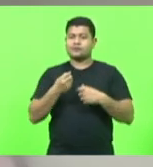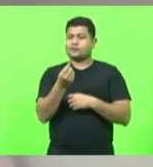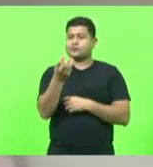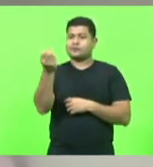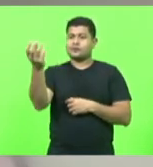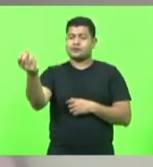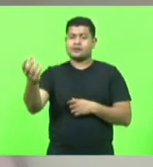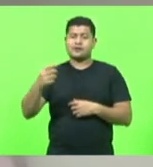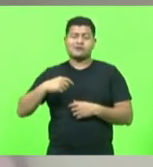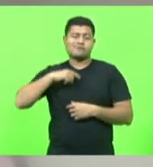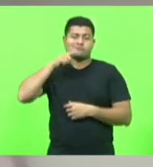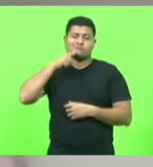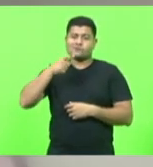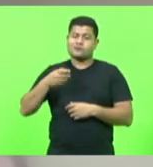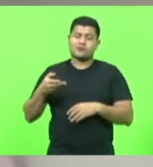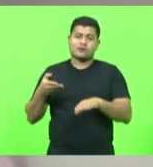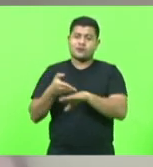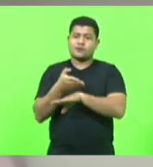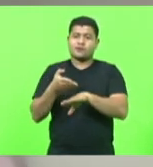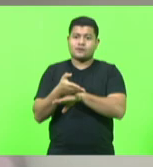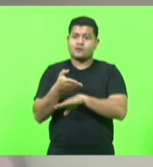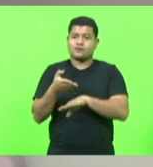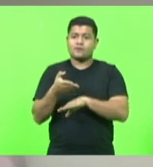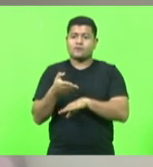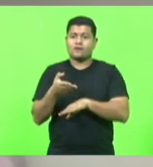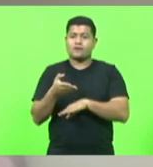hora da discussão, deputados.